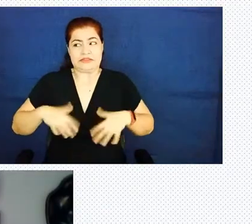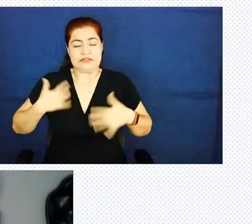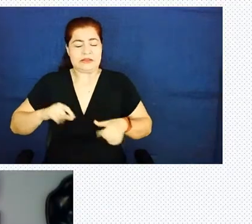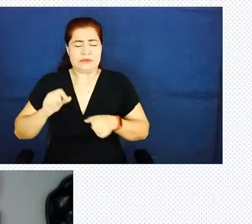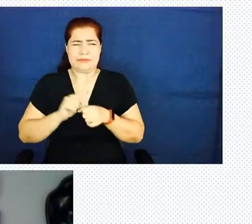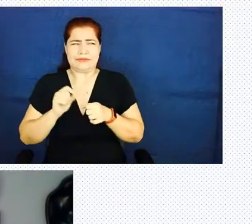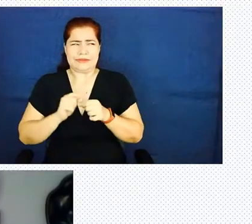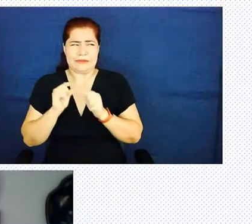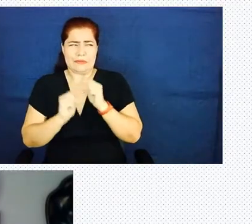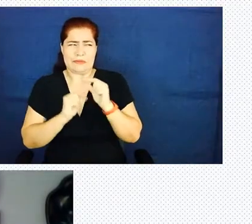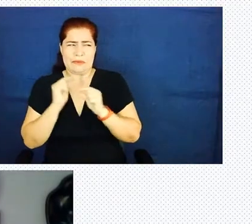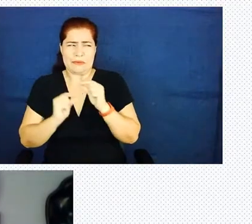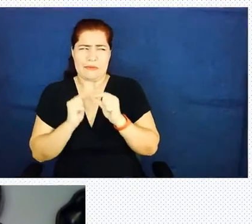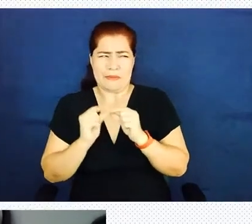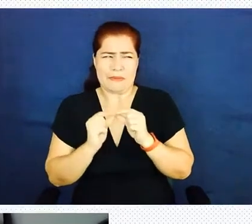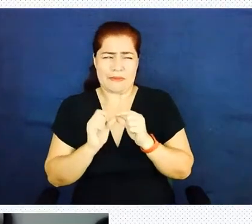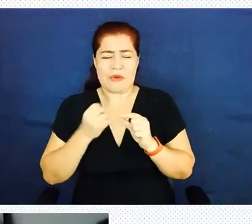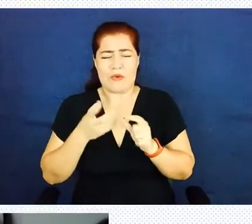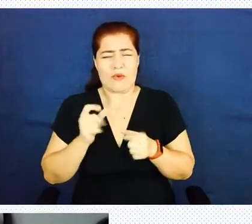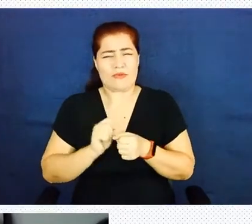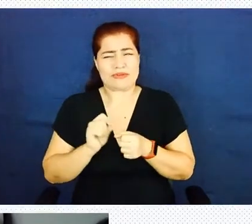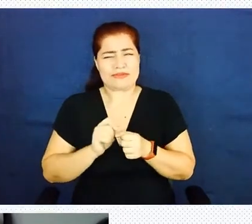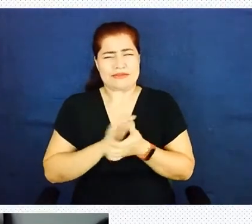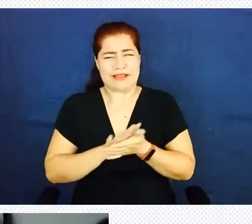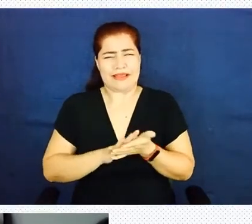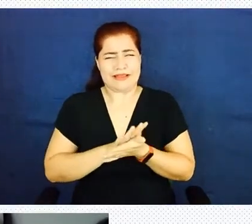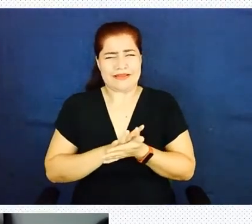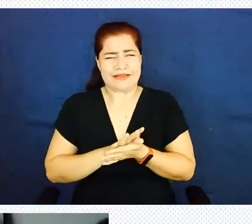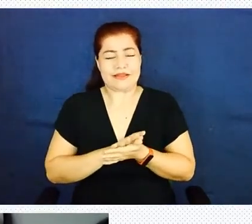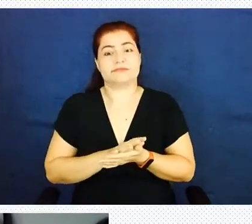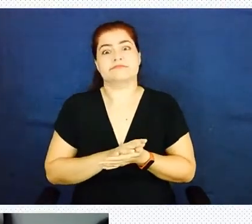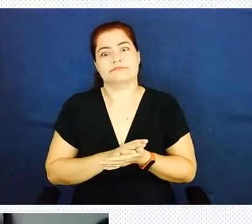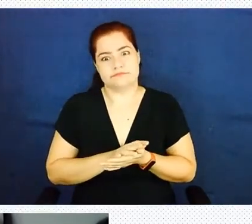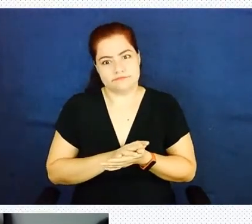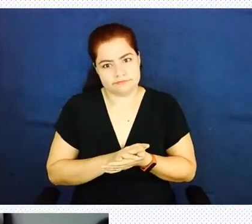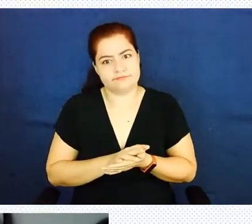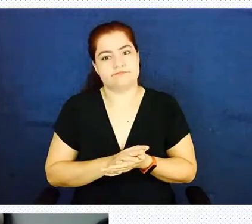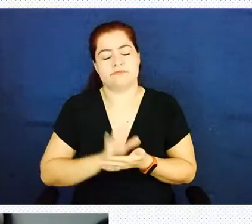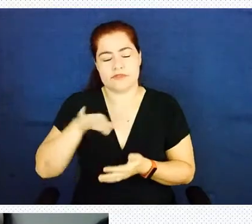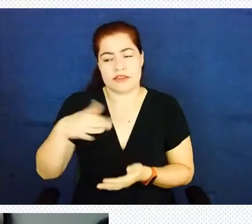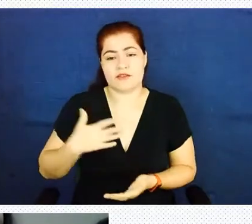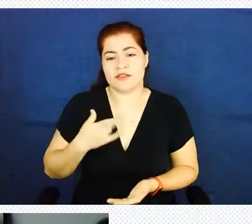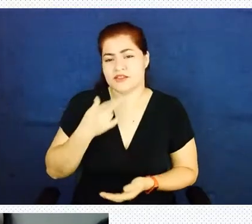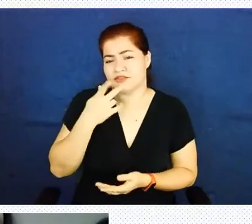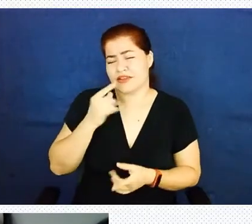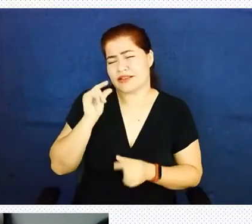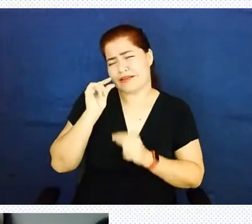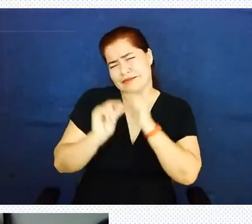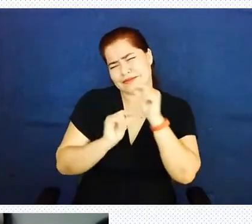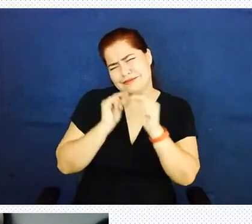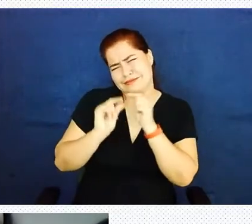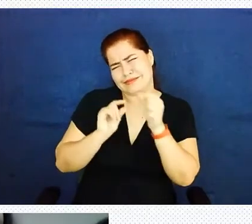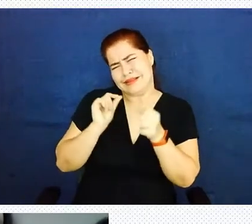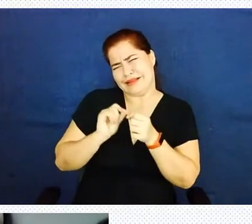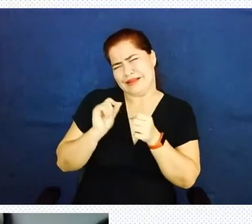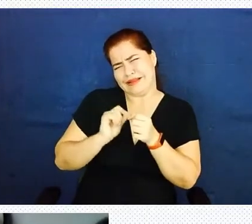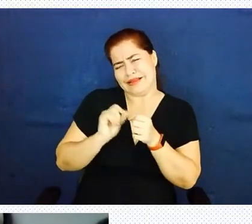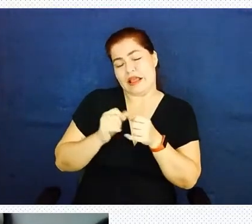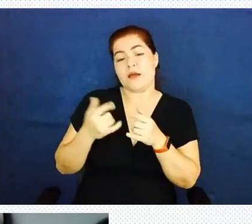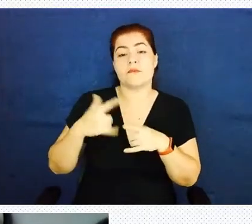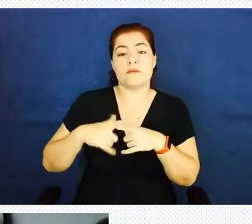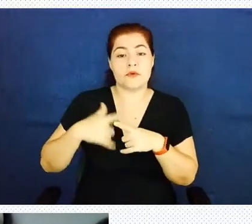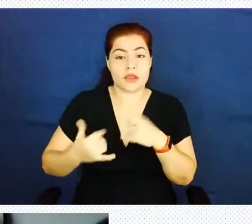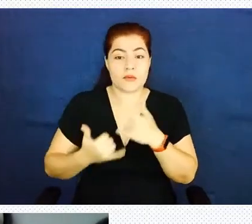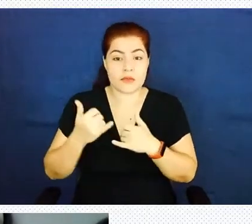pouco. Comenta um pouquinho sobre isso. Glodete, quando a gente diz assim, eu faço tão pouquinho, é porque parece que a gente tem